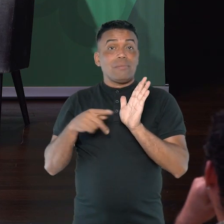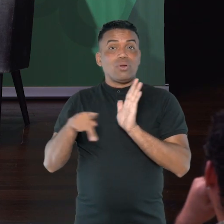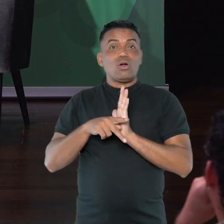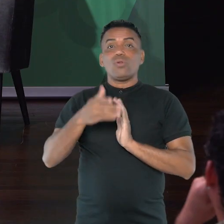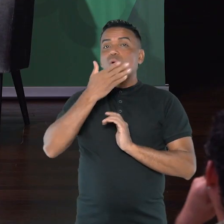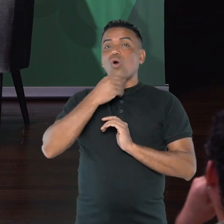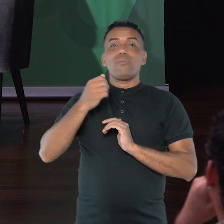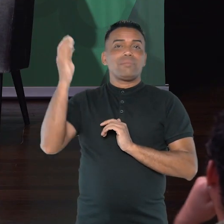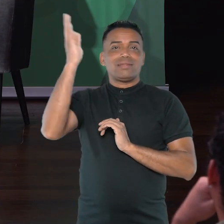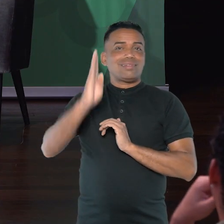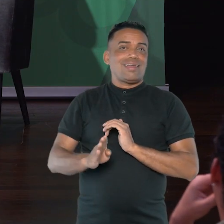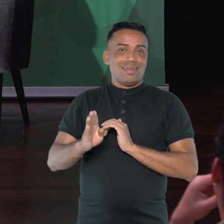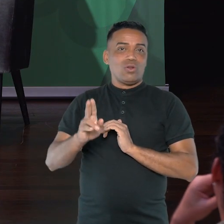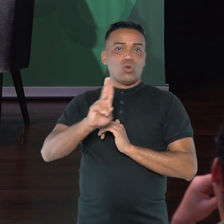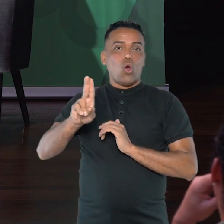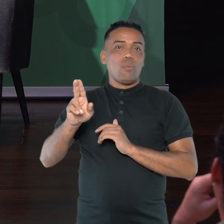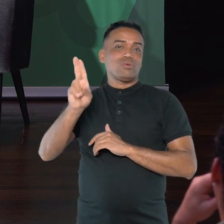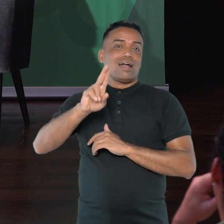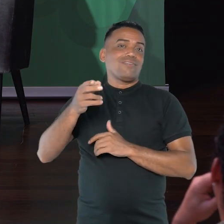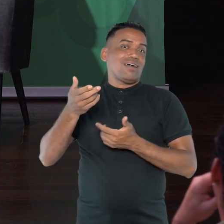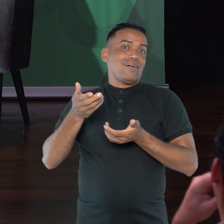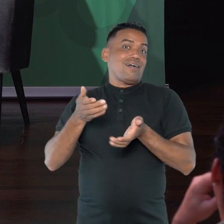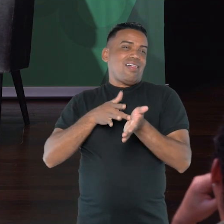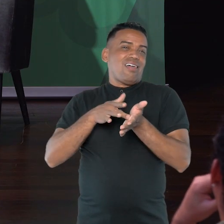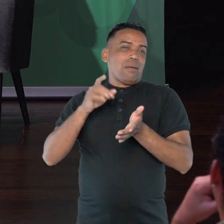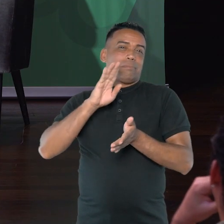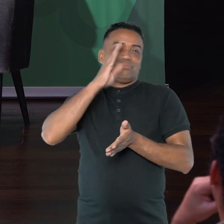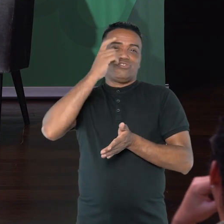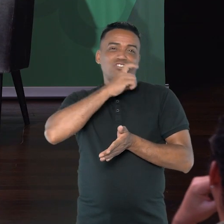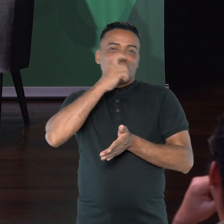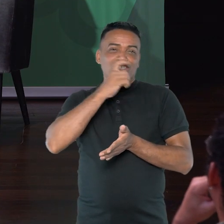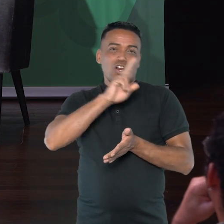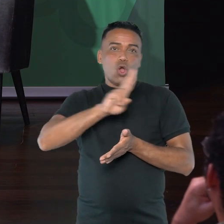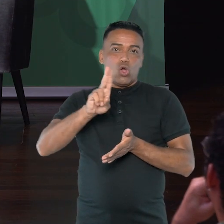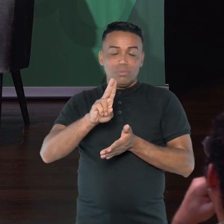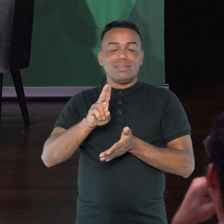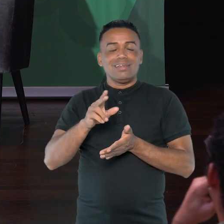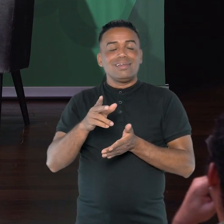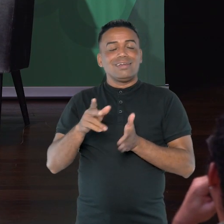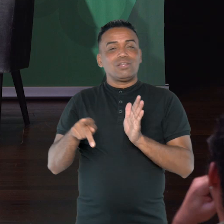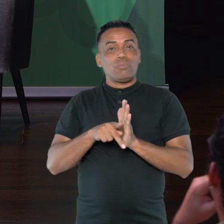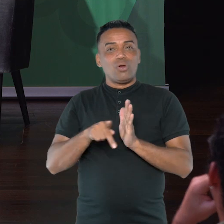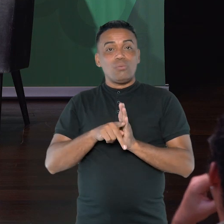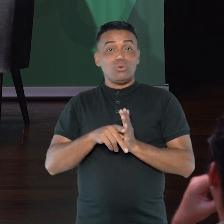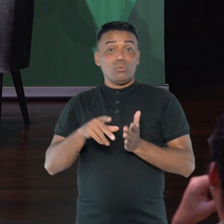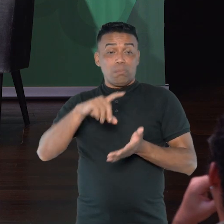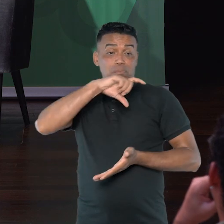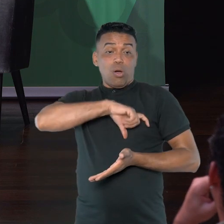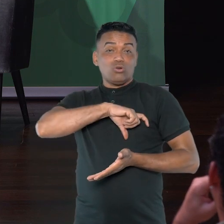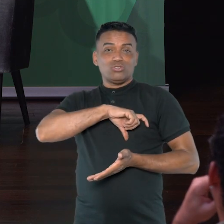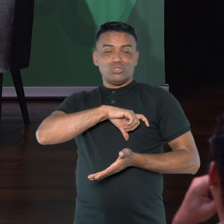brasileiro, esse Curtis Garland. E aqui, ó, Santillana, em nova e sensacional produção, sucesso de Santillana, Bolsa e Livros, que chamavam